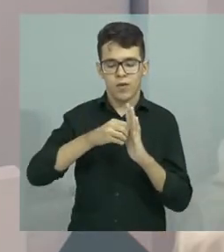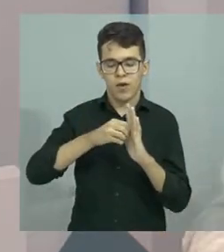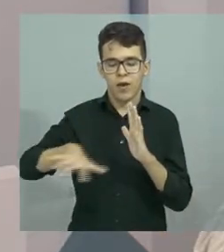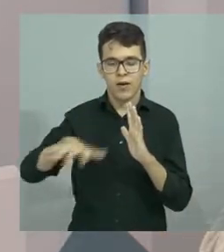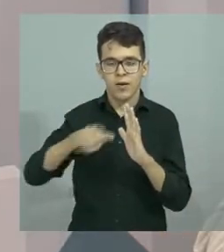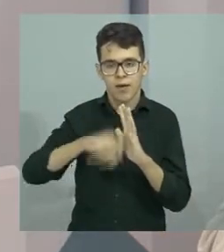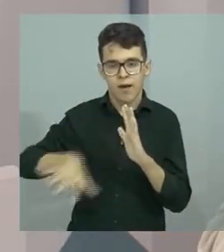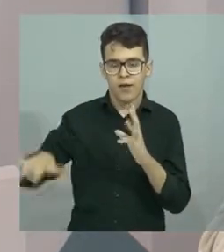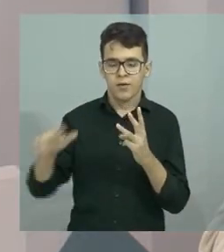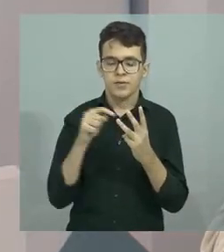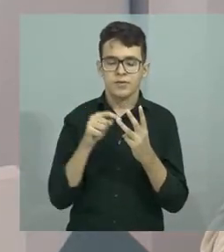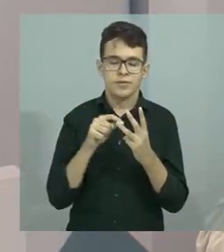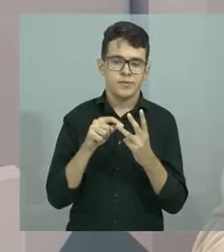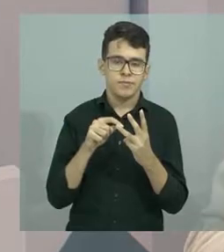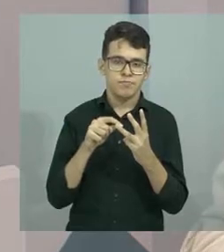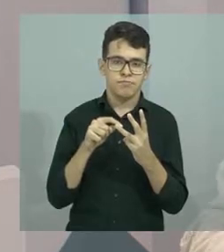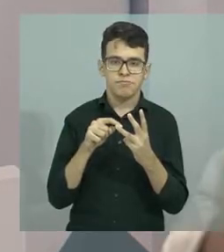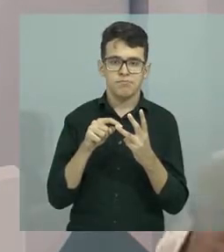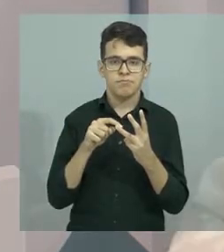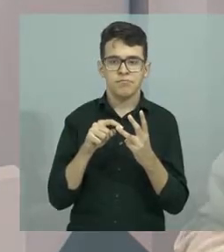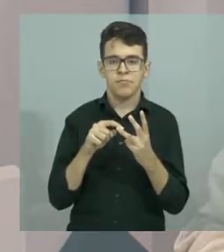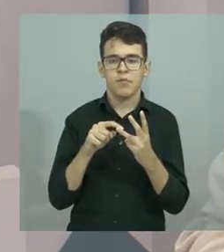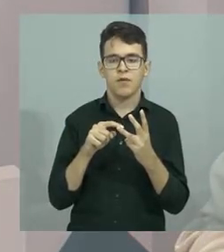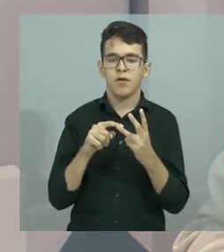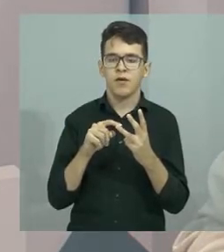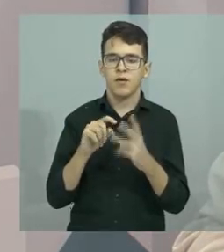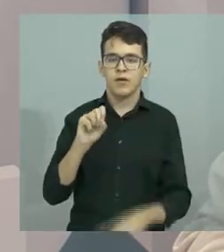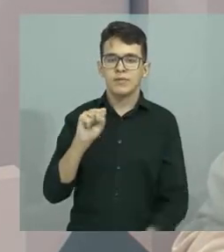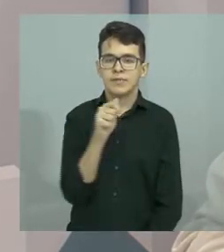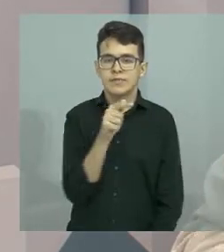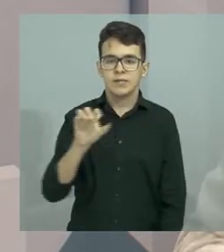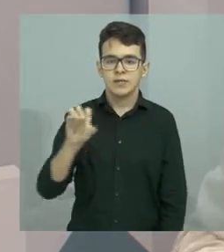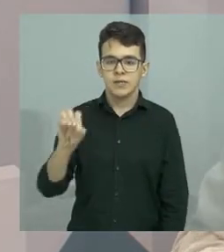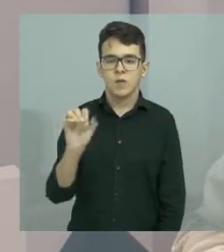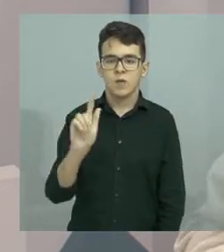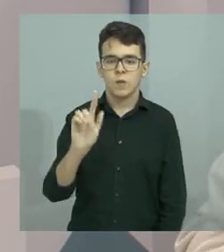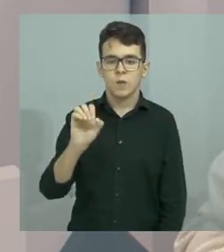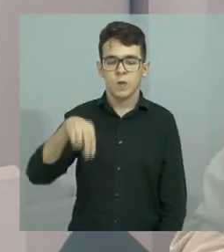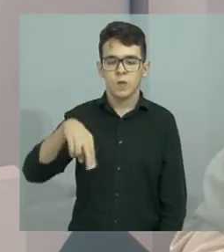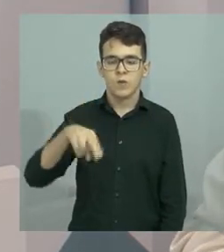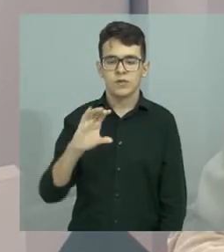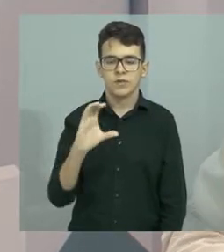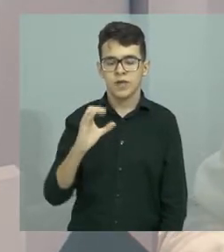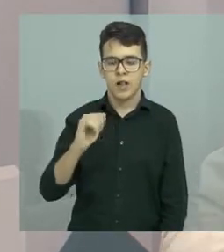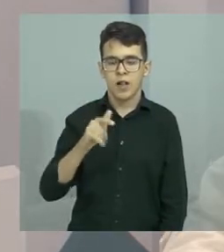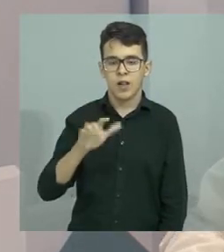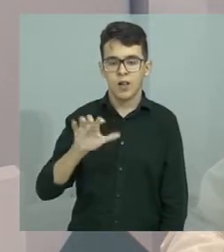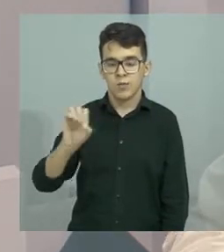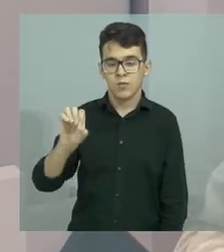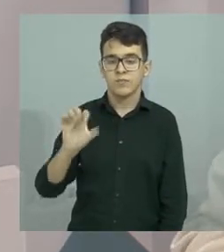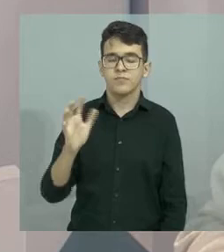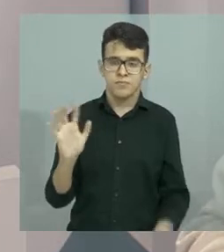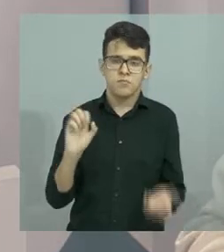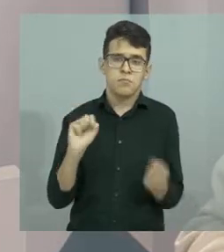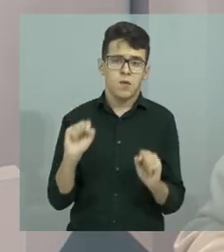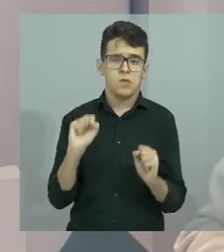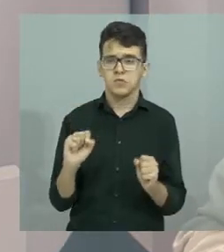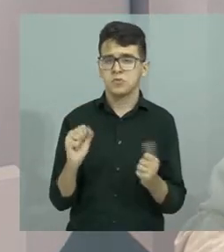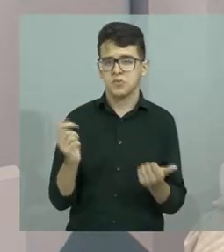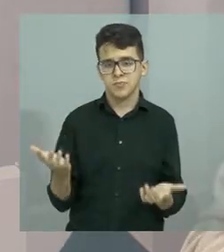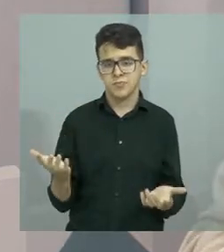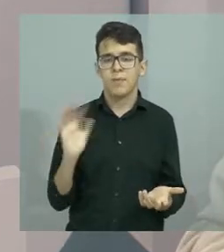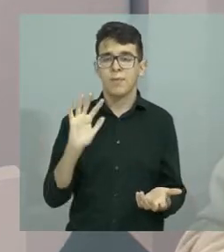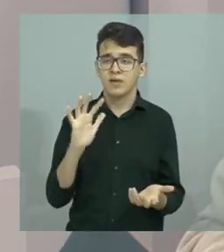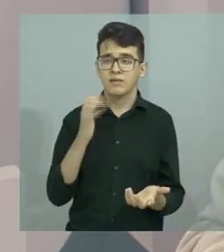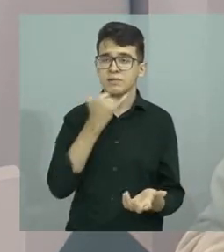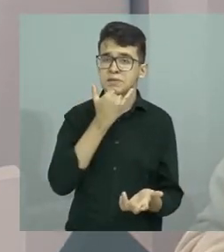outra sessão pode ser em São Gonçalo e assim por diante. Esse formato ele ainda vai ser discutido no decorrer